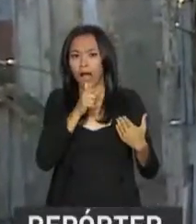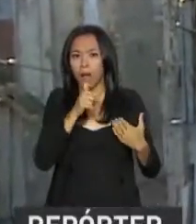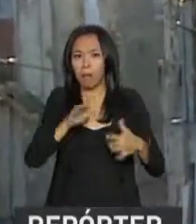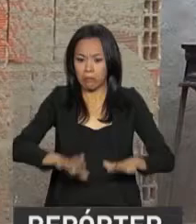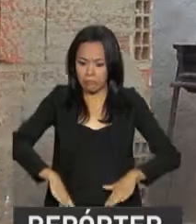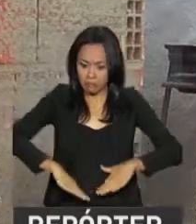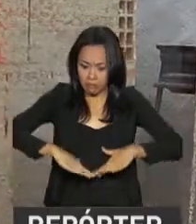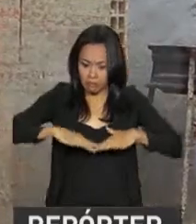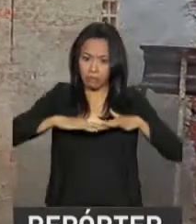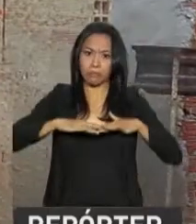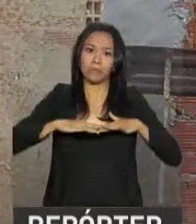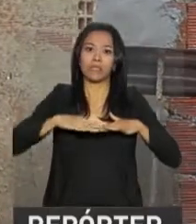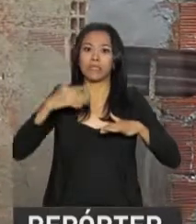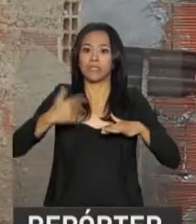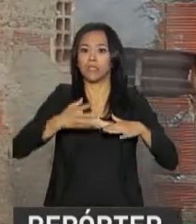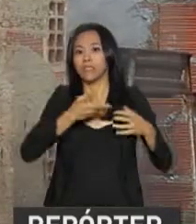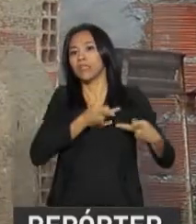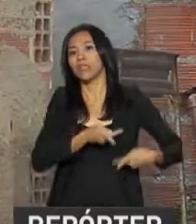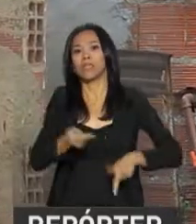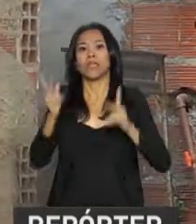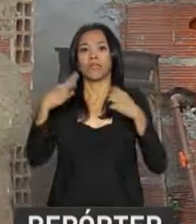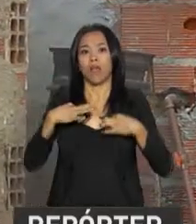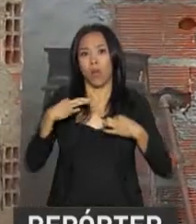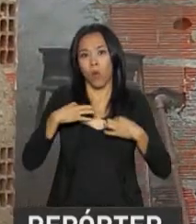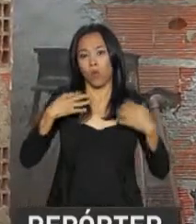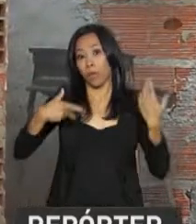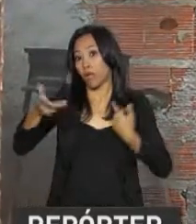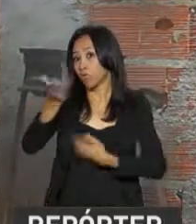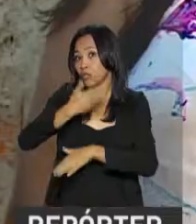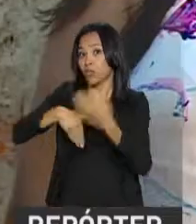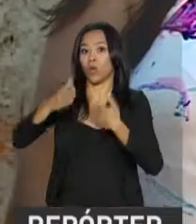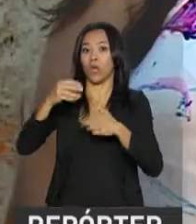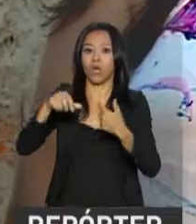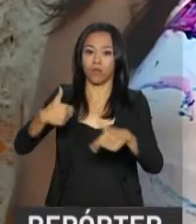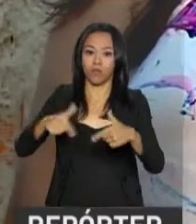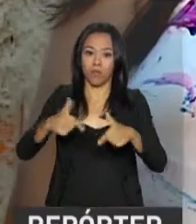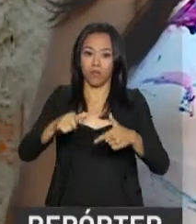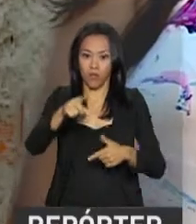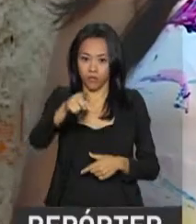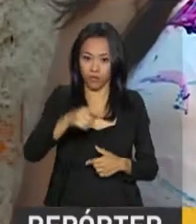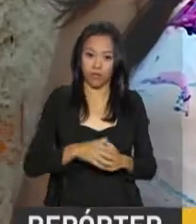e levar uma muda estilo de roupa para trocarem o trabalho